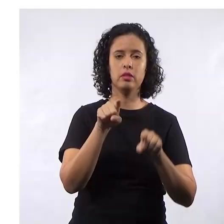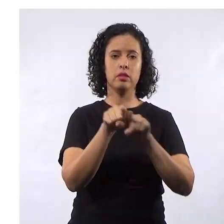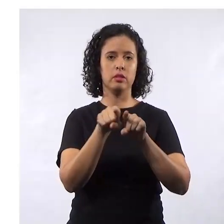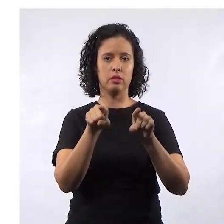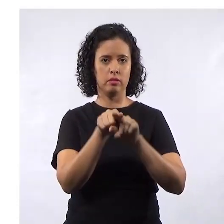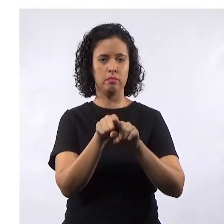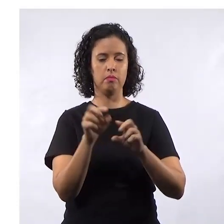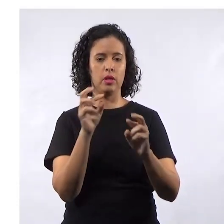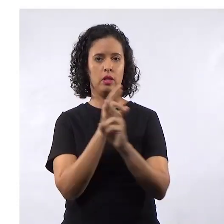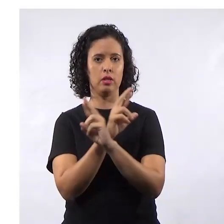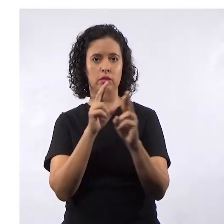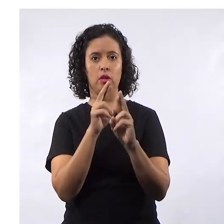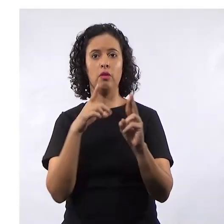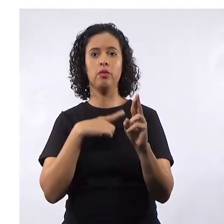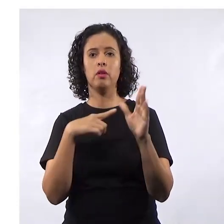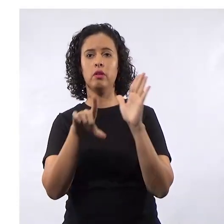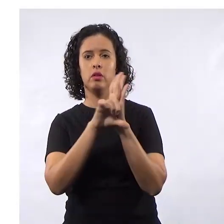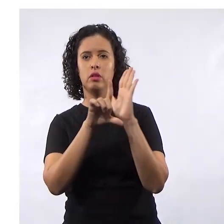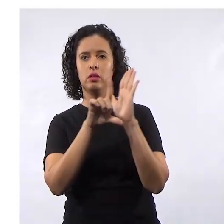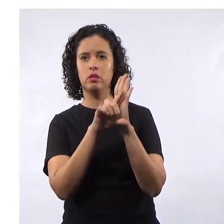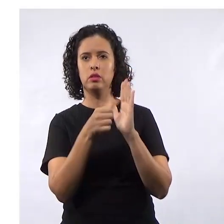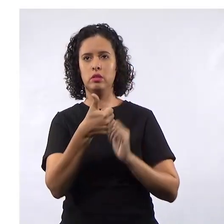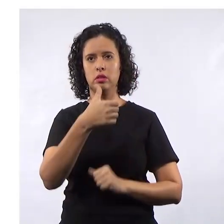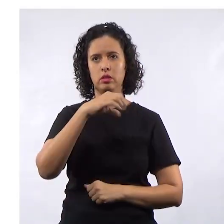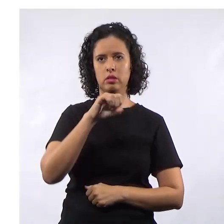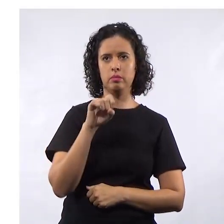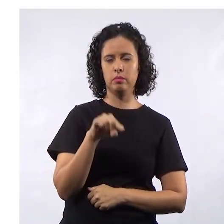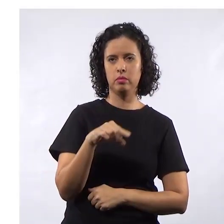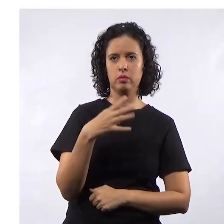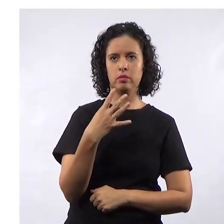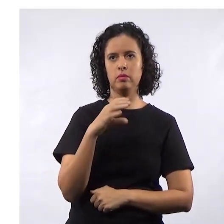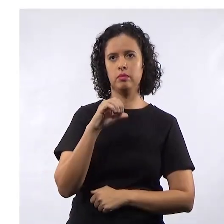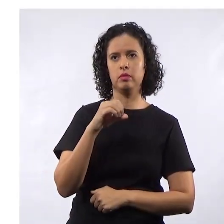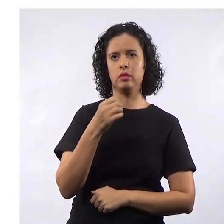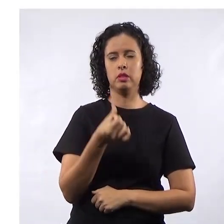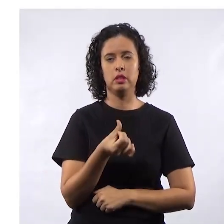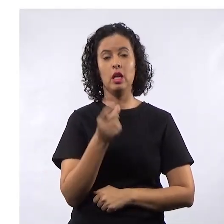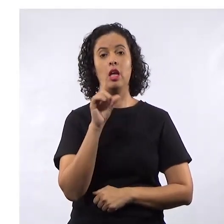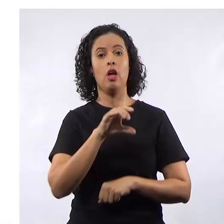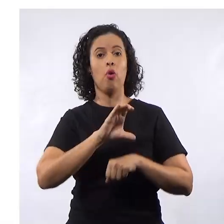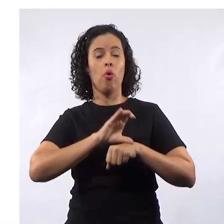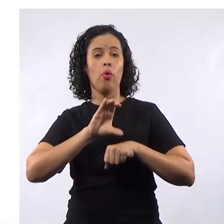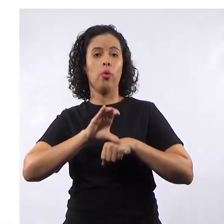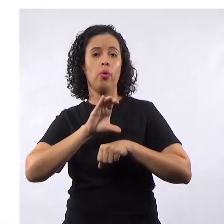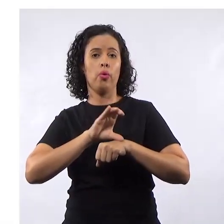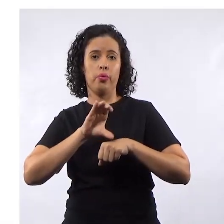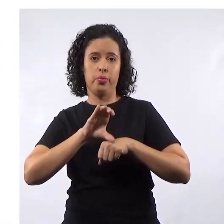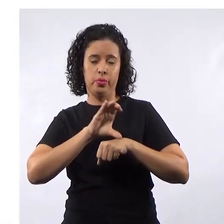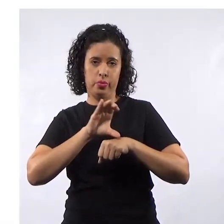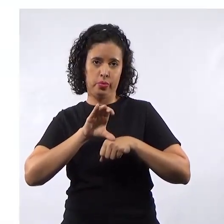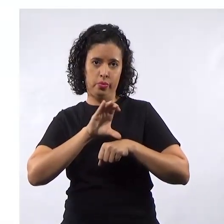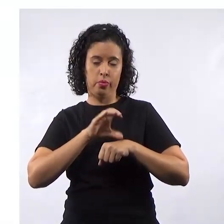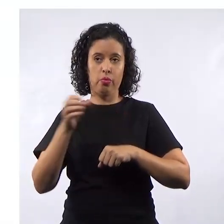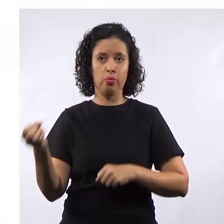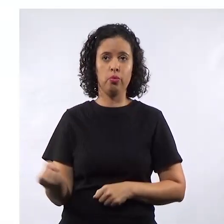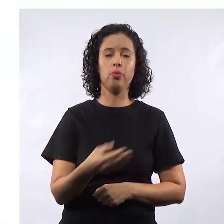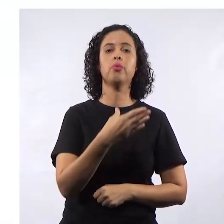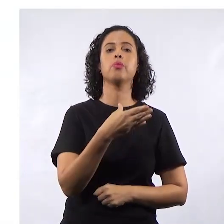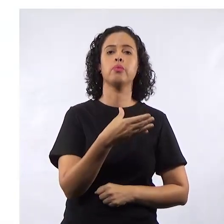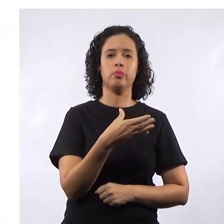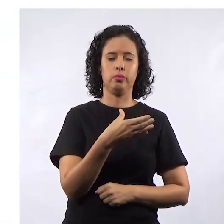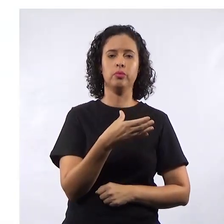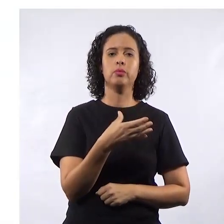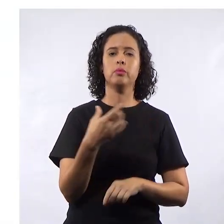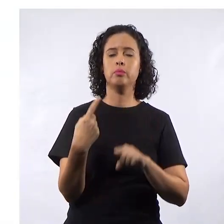aqui a Lei 10.406 de 2002, que é o nosso próprio Código Civil, tá? O nosso novo